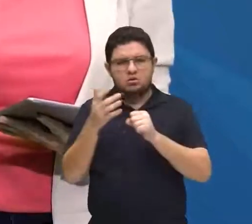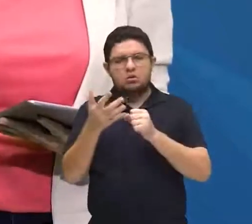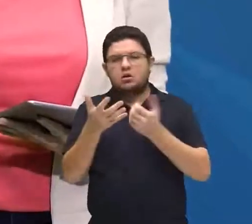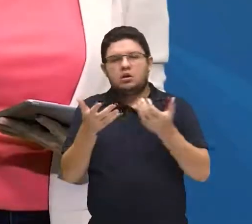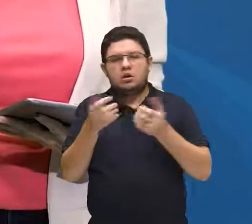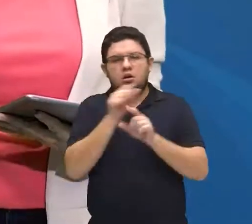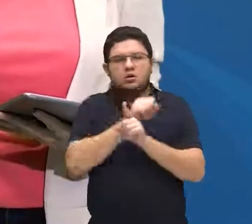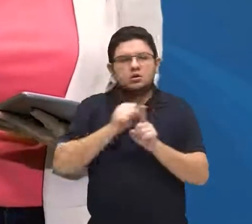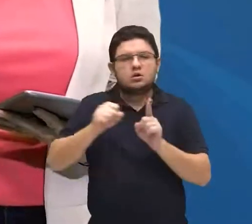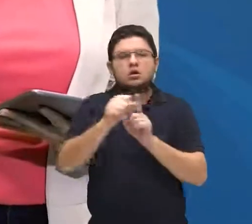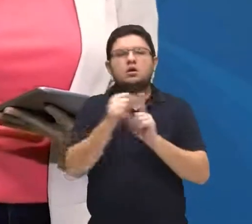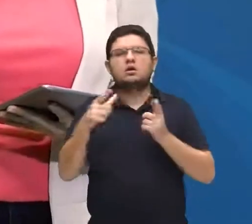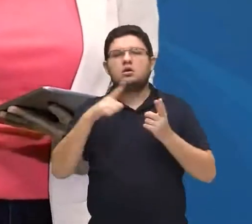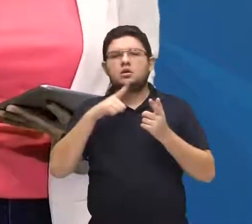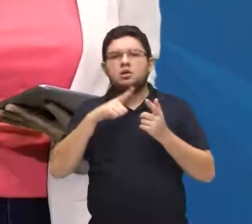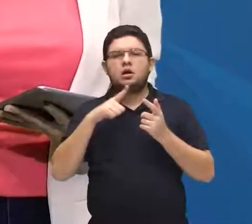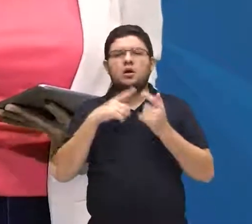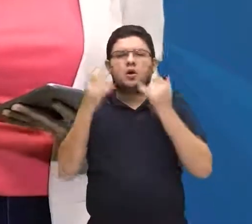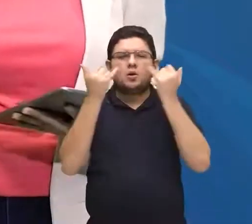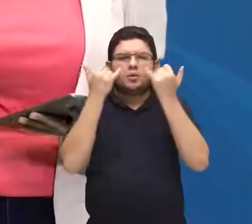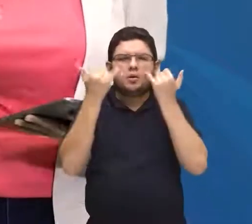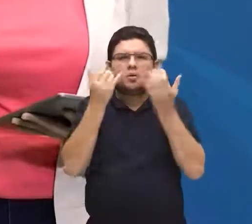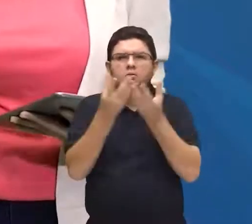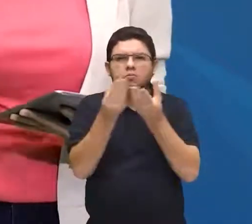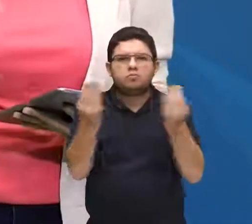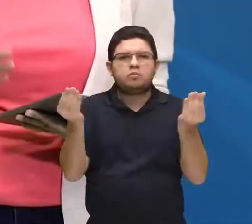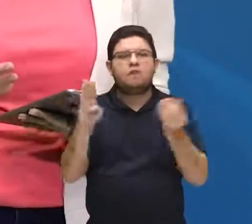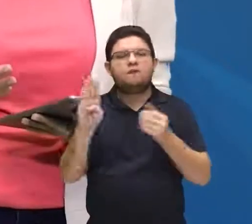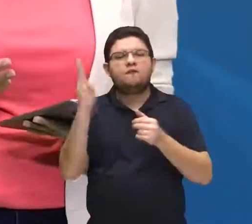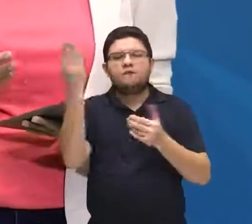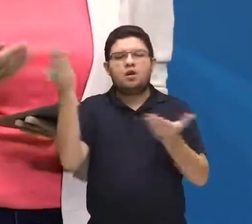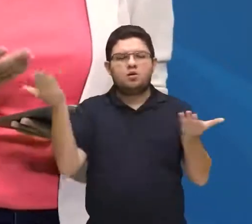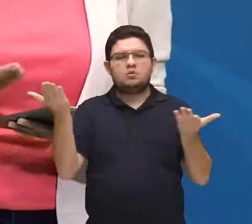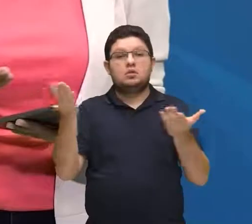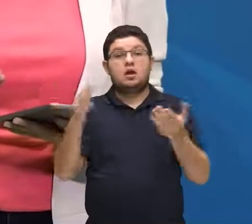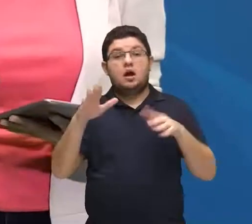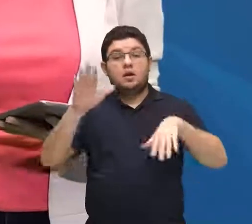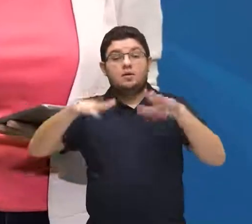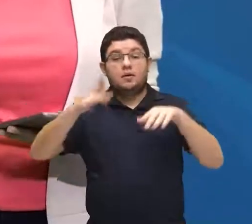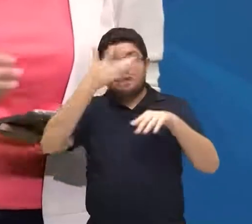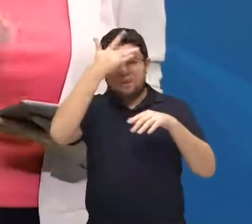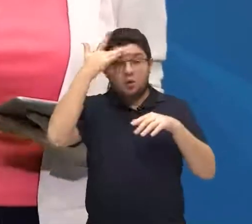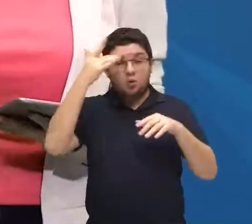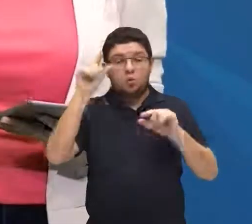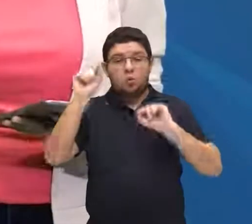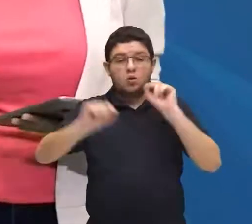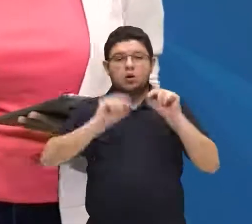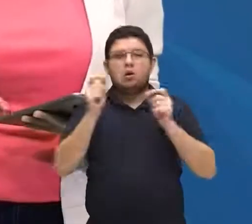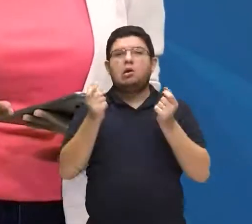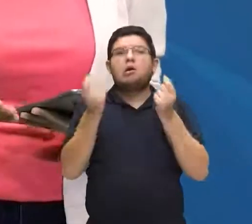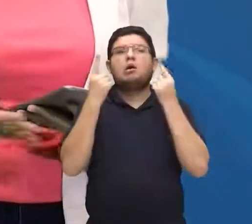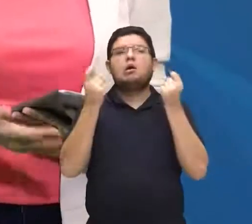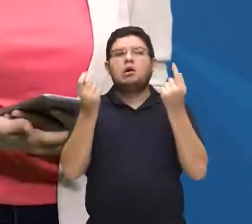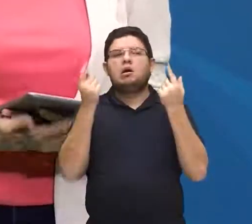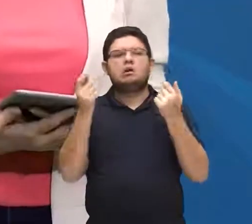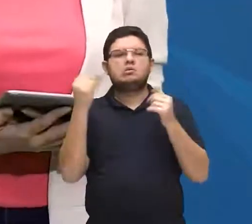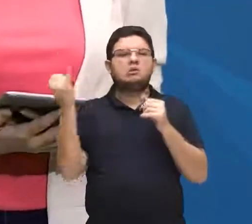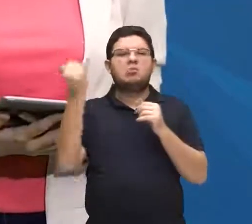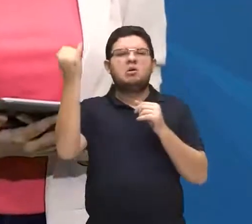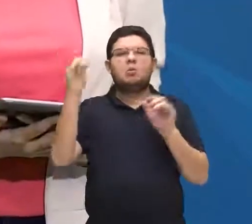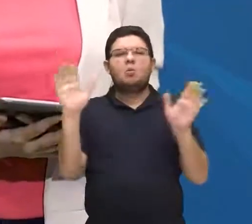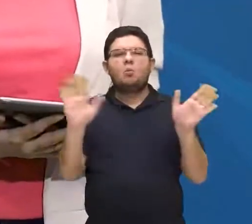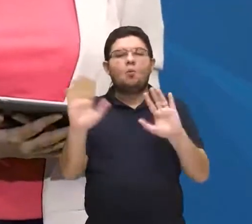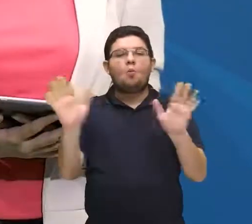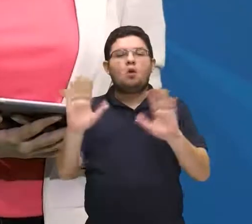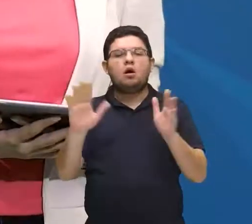mais sentido. Então, as pessoas normalmente tentam banalizar as informações, né, não dar importância a